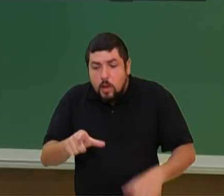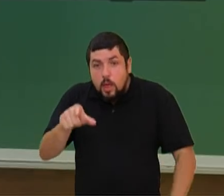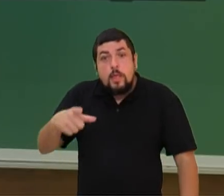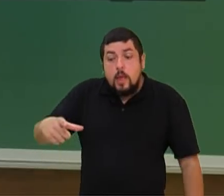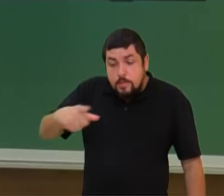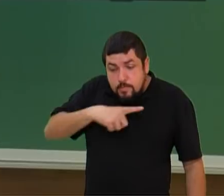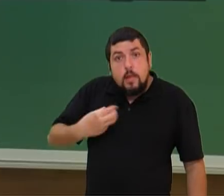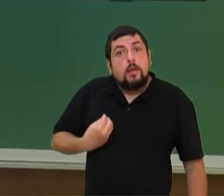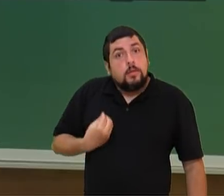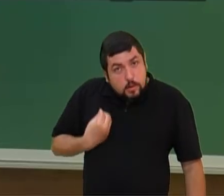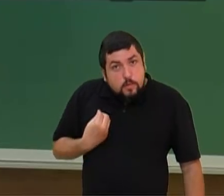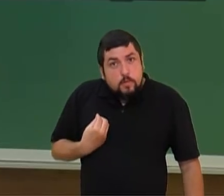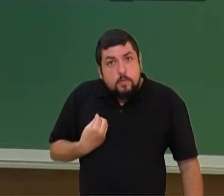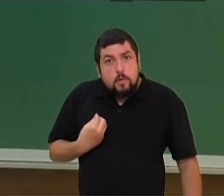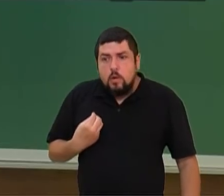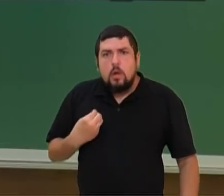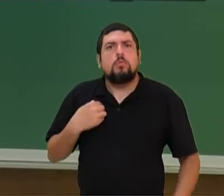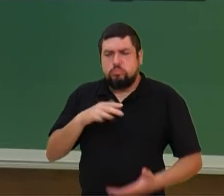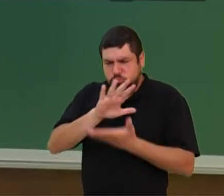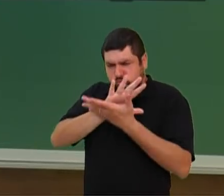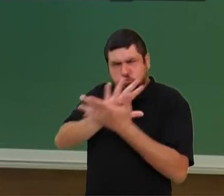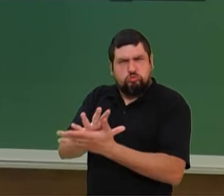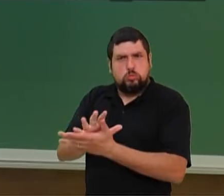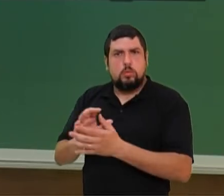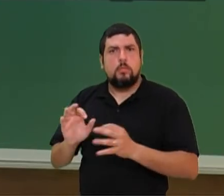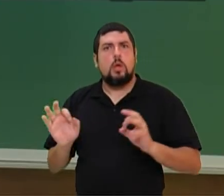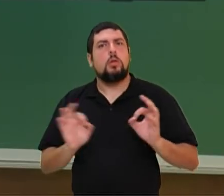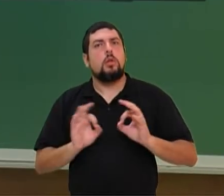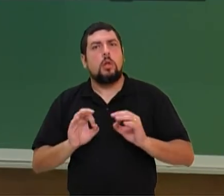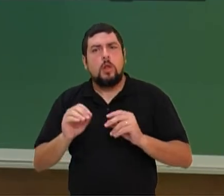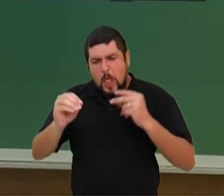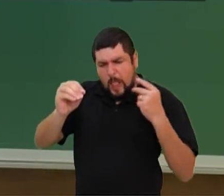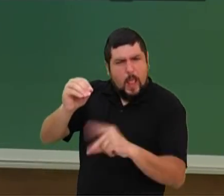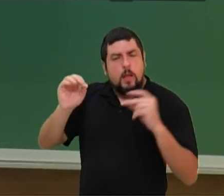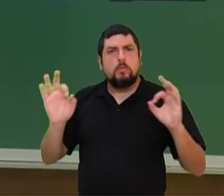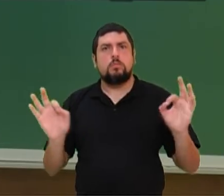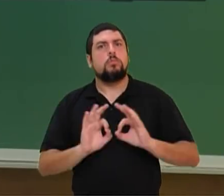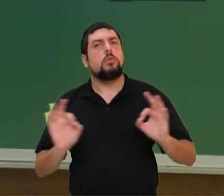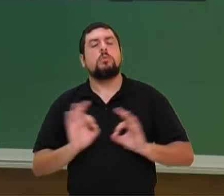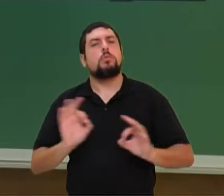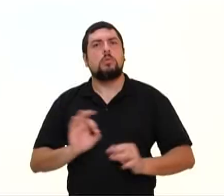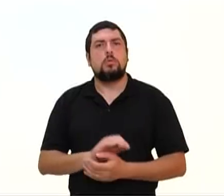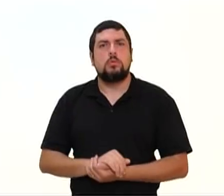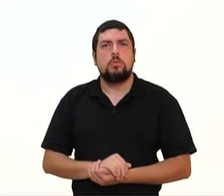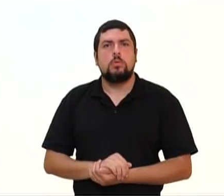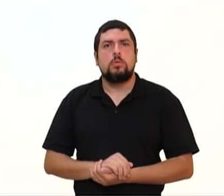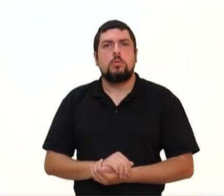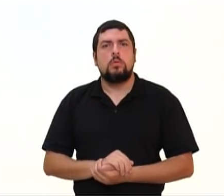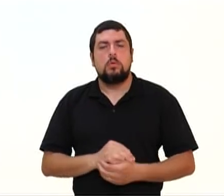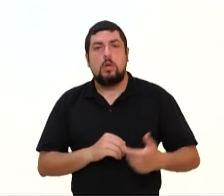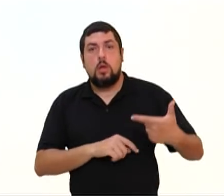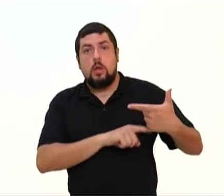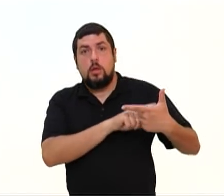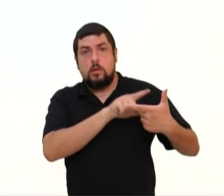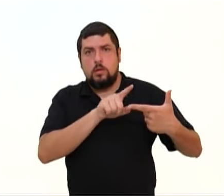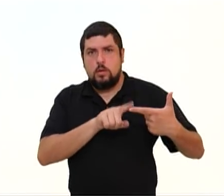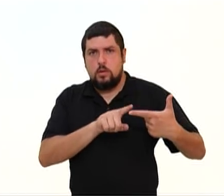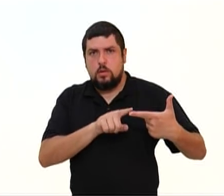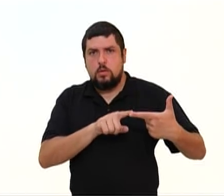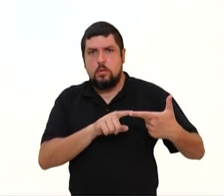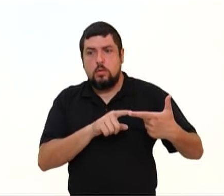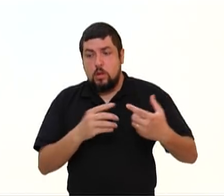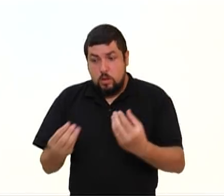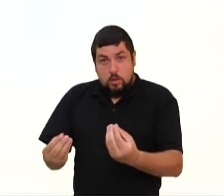não pode ser maltratado, né, nem machucado. Não tomar aquilo que não lhe